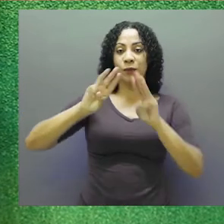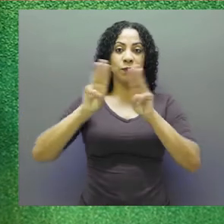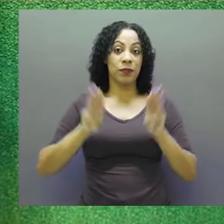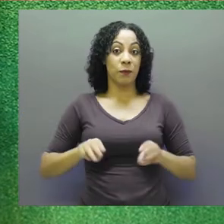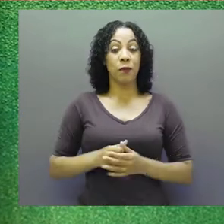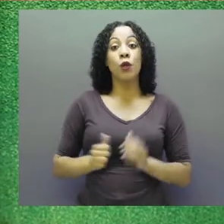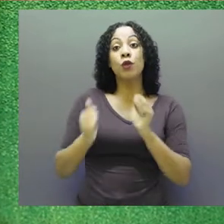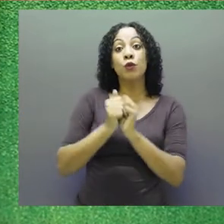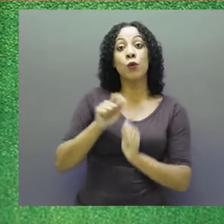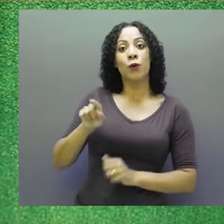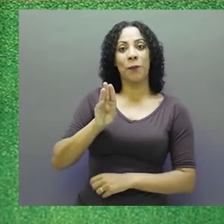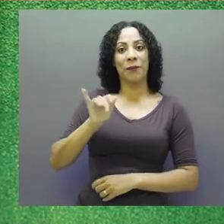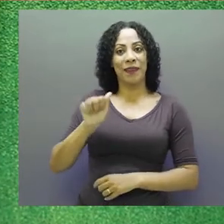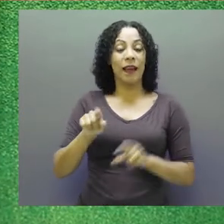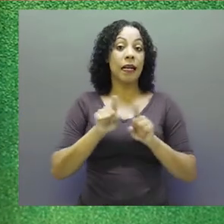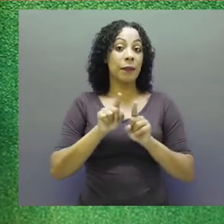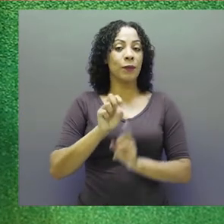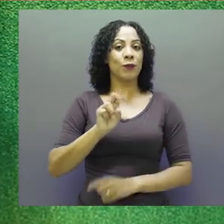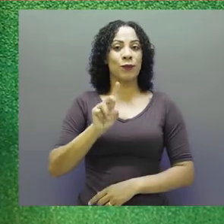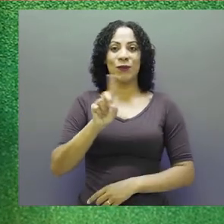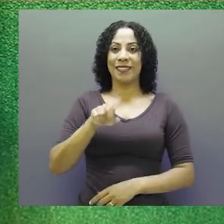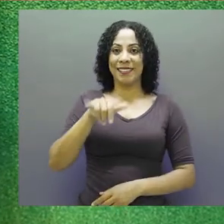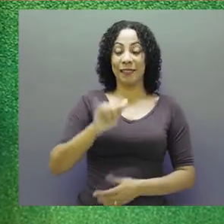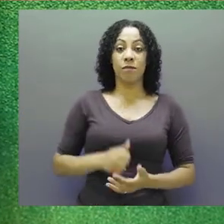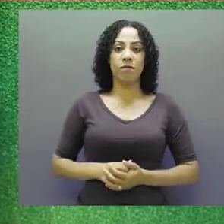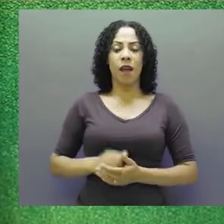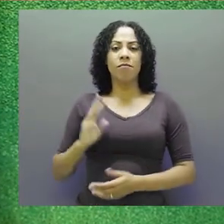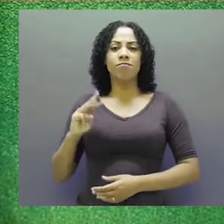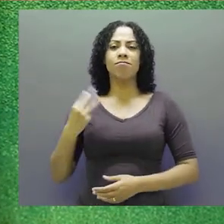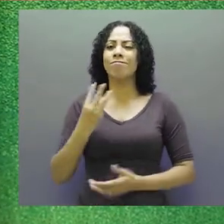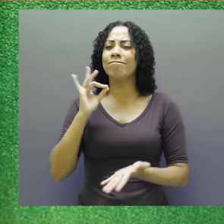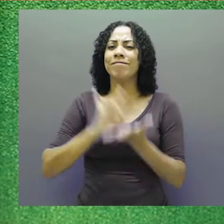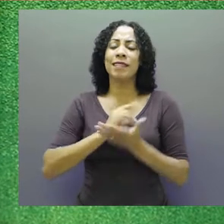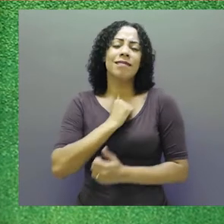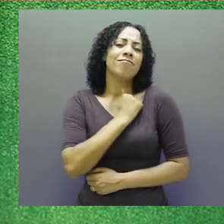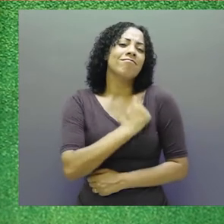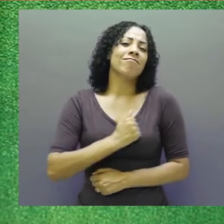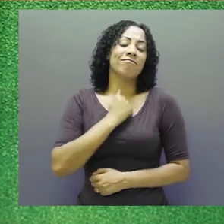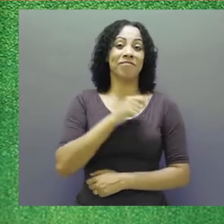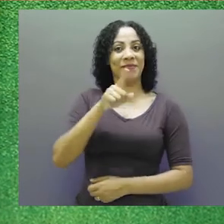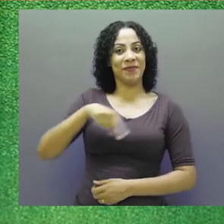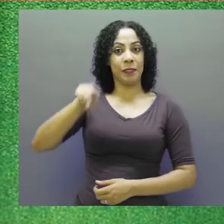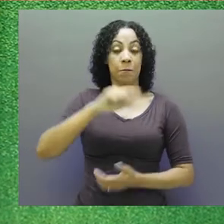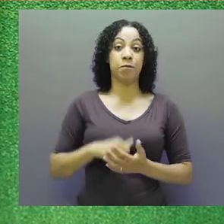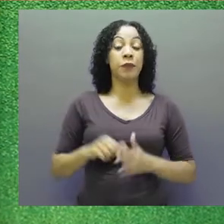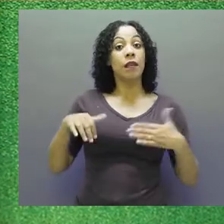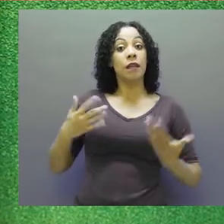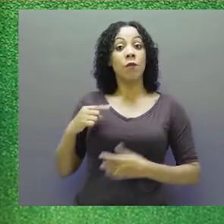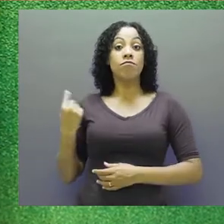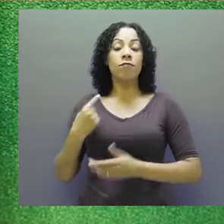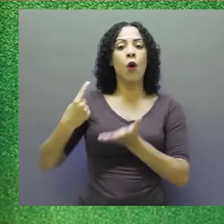do Museu, junto com a Bia e com a Suzy. A gente está morrendo de saudade. Então,